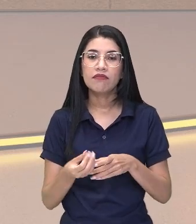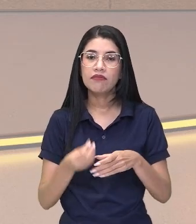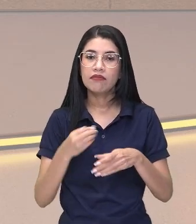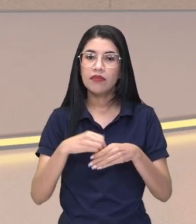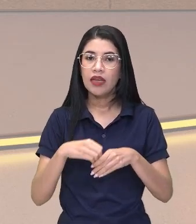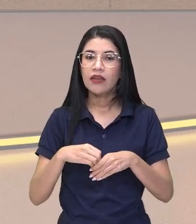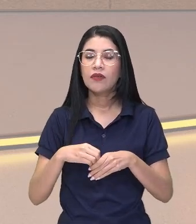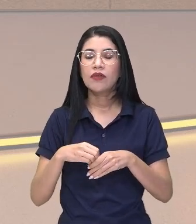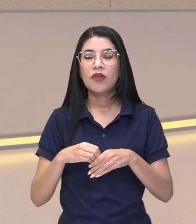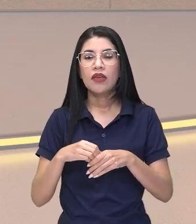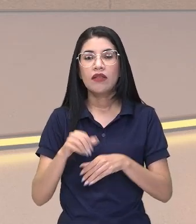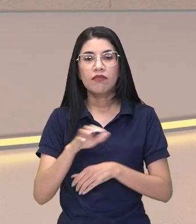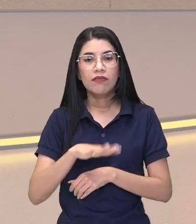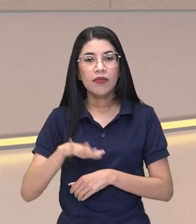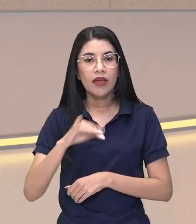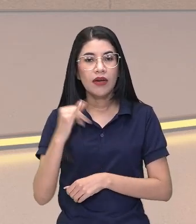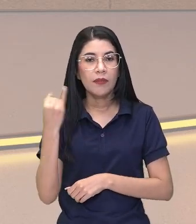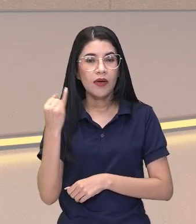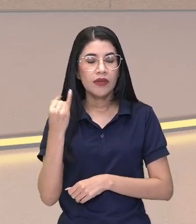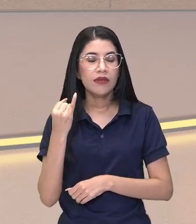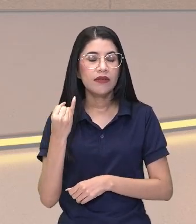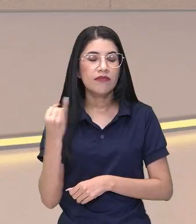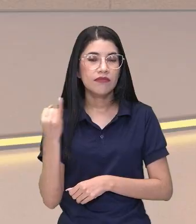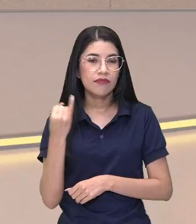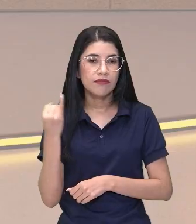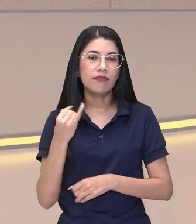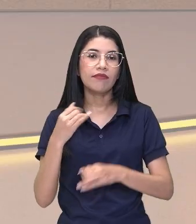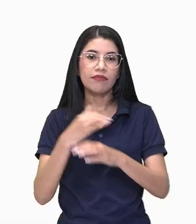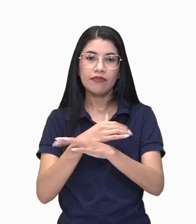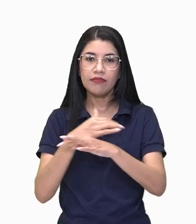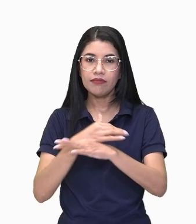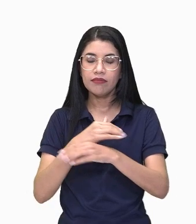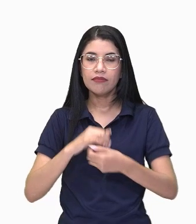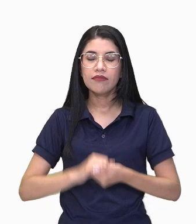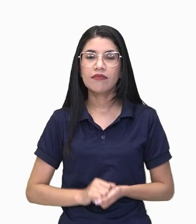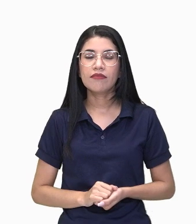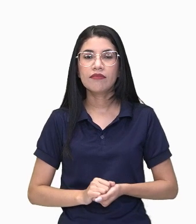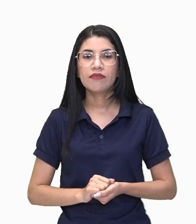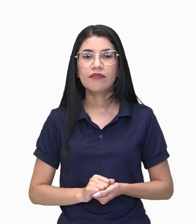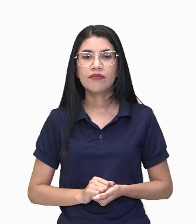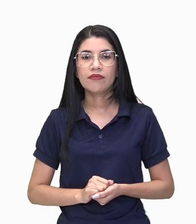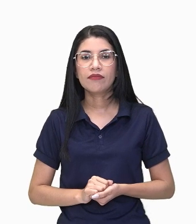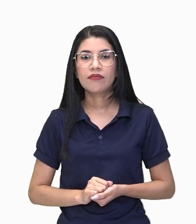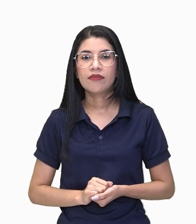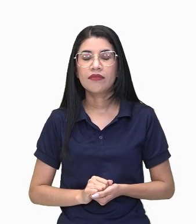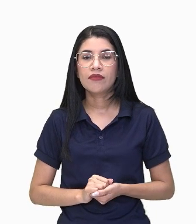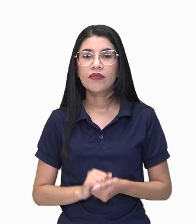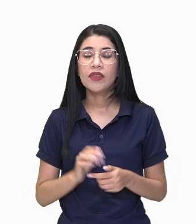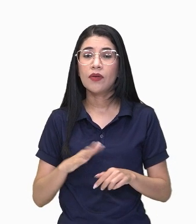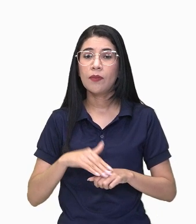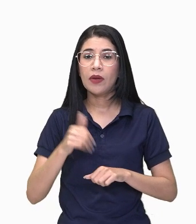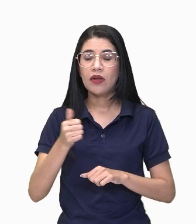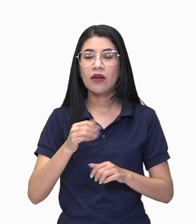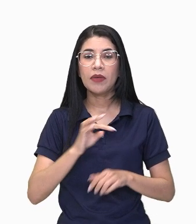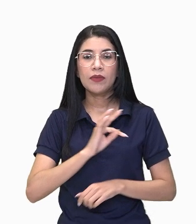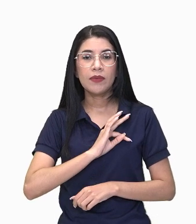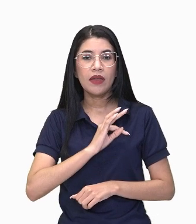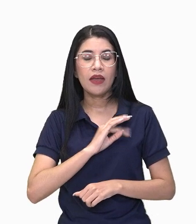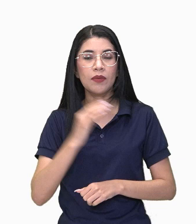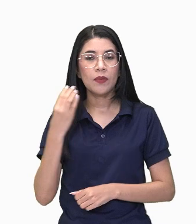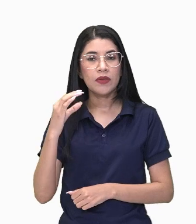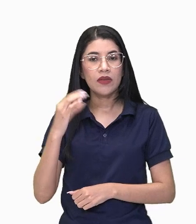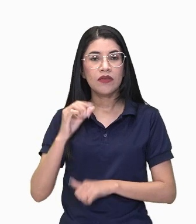dessa importância, então, das cidades. Okay? Acompanhemos, então, o aperfeiçoamento técnico e